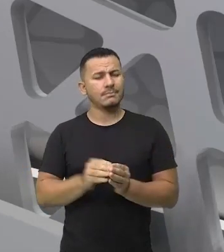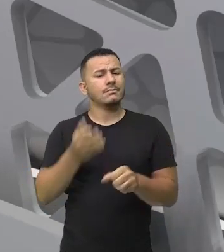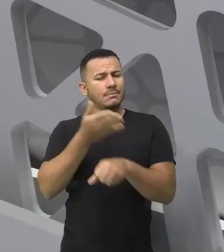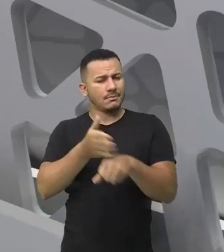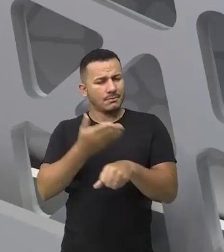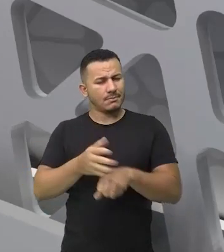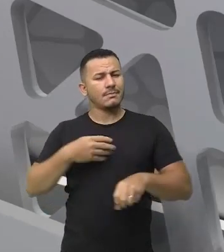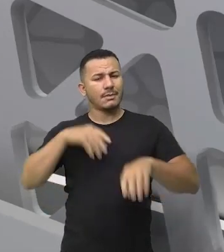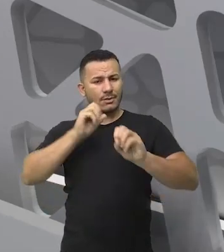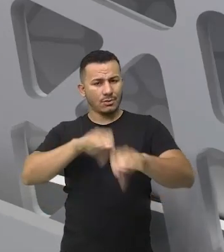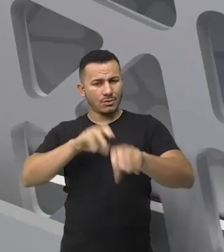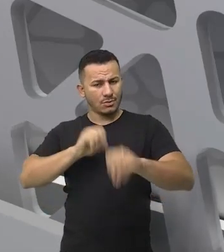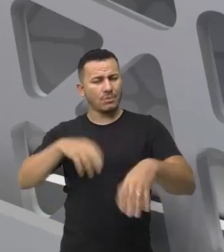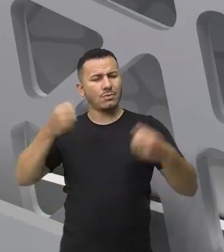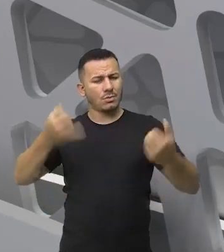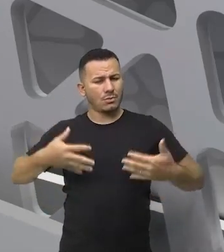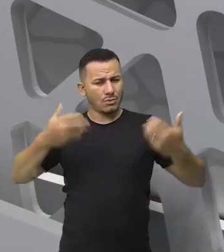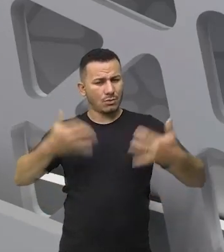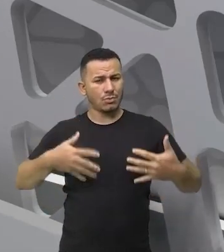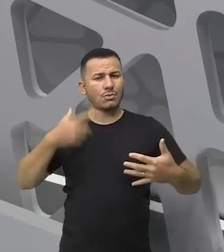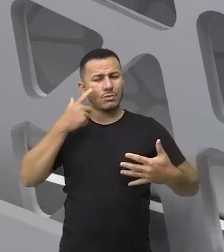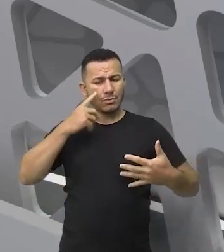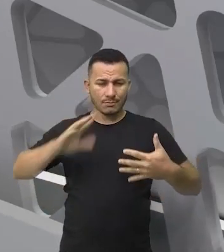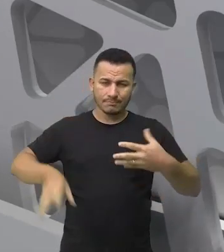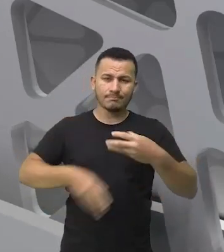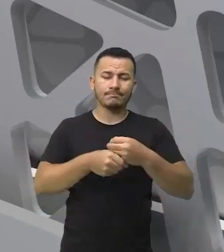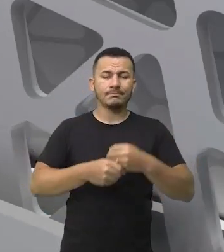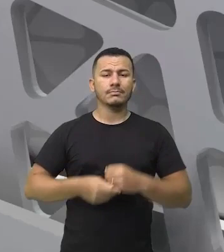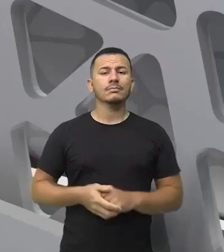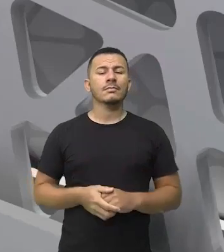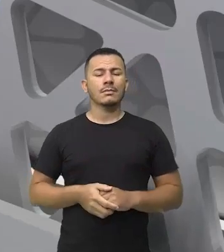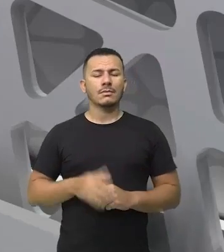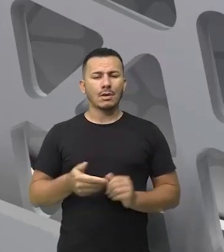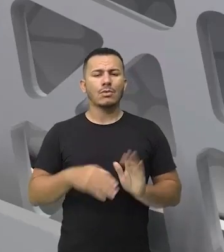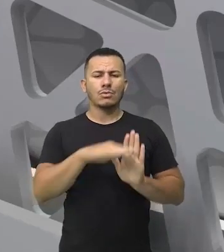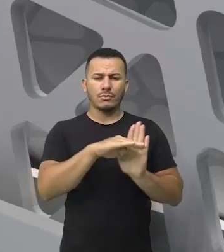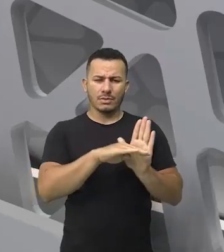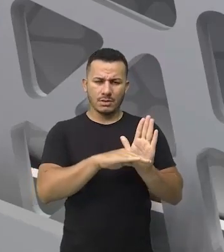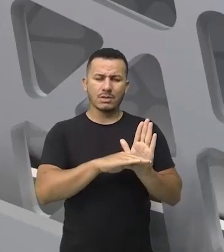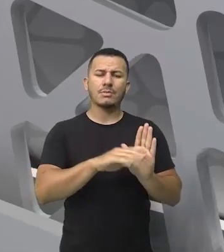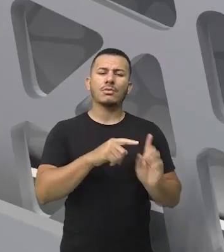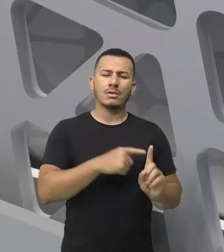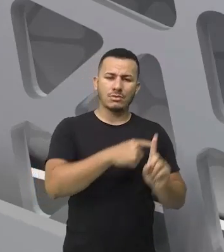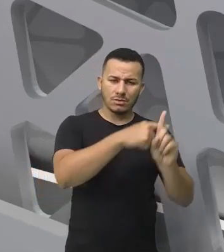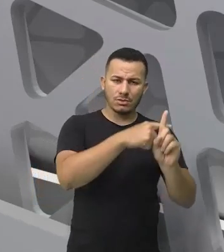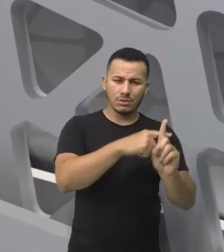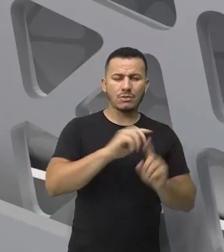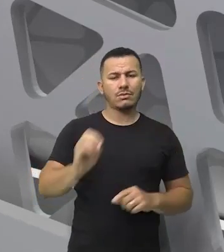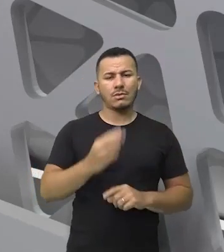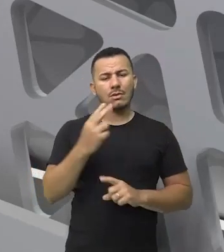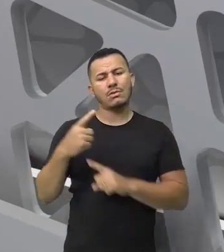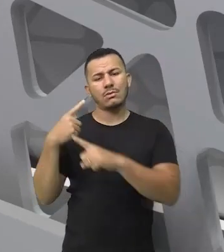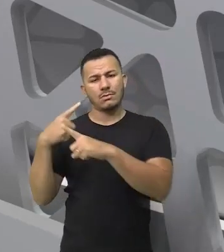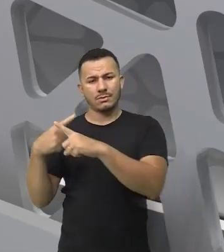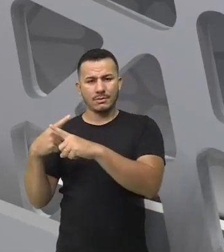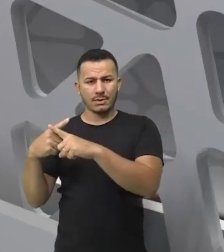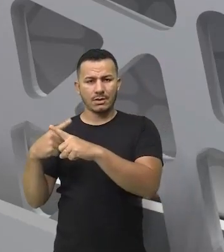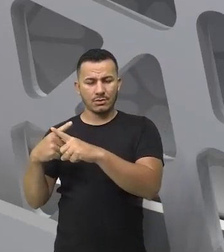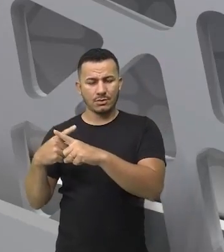isso que eu desenvolvi, com tudo isso que eu expliquei. Por quê, pessoal? Os princípios, tanto aditivo